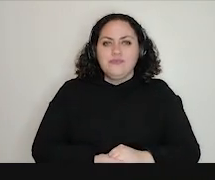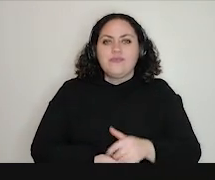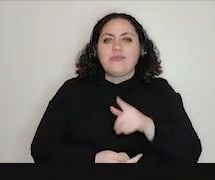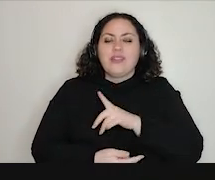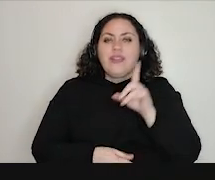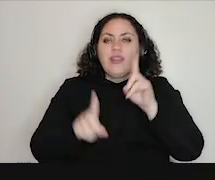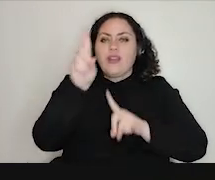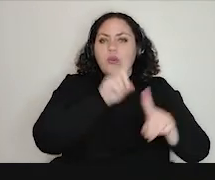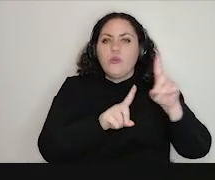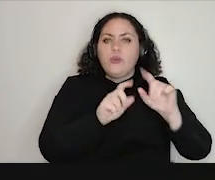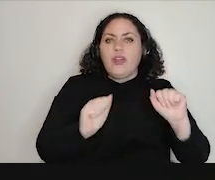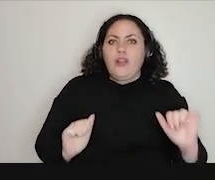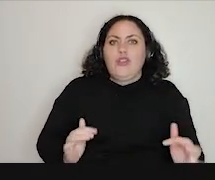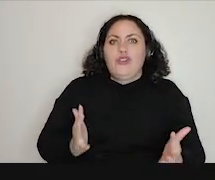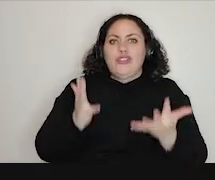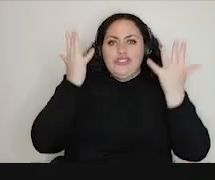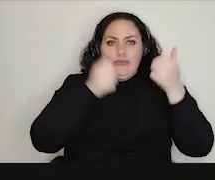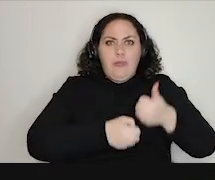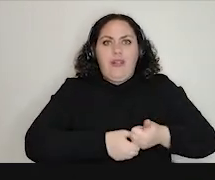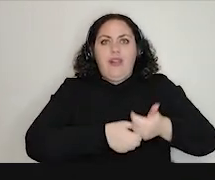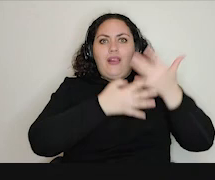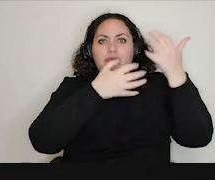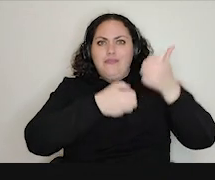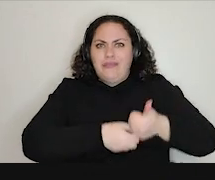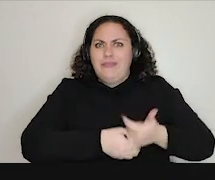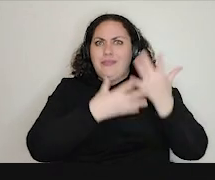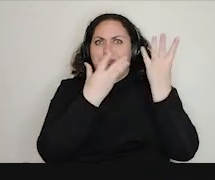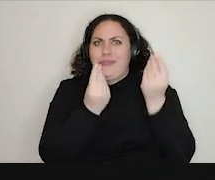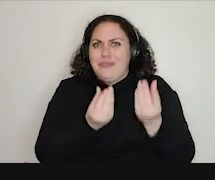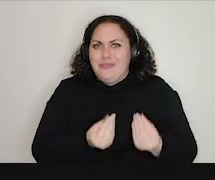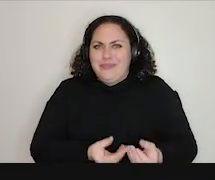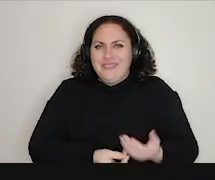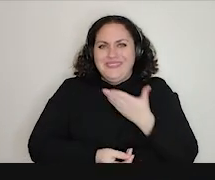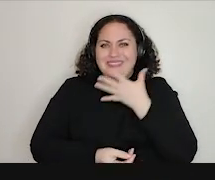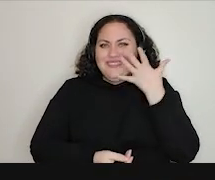que tiveram no chat durante a tua fala.